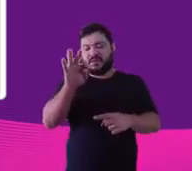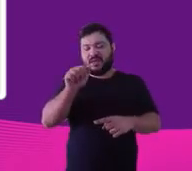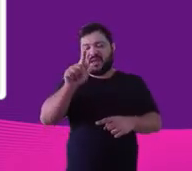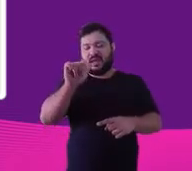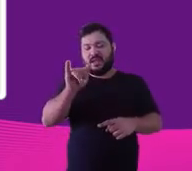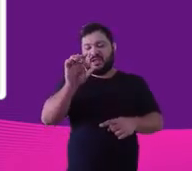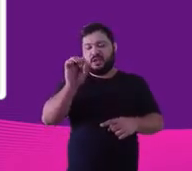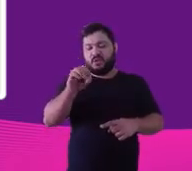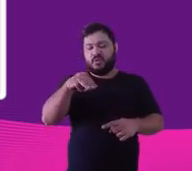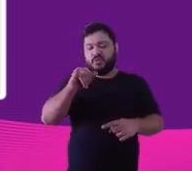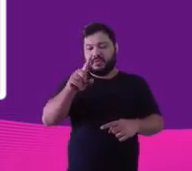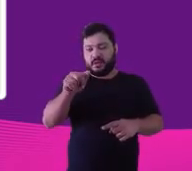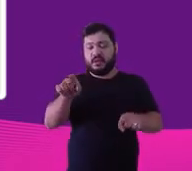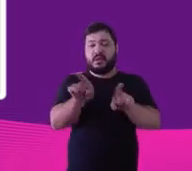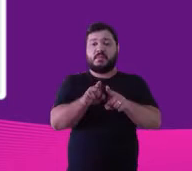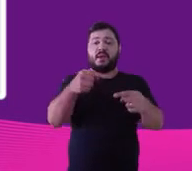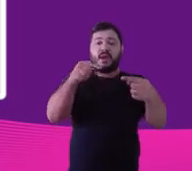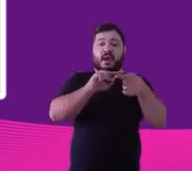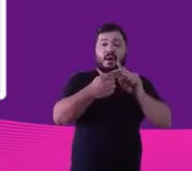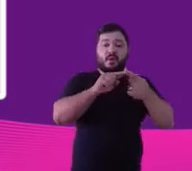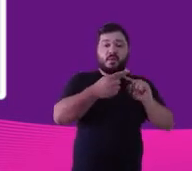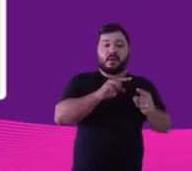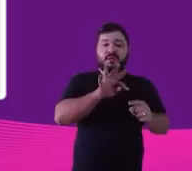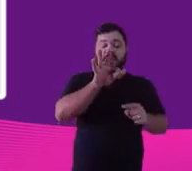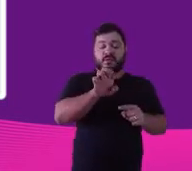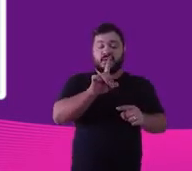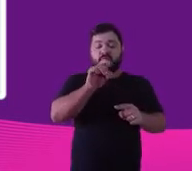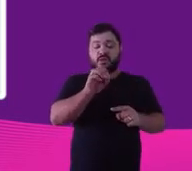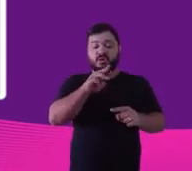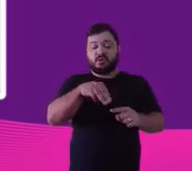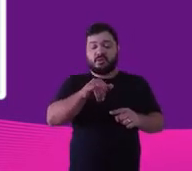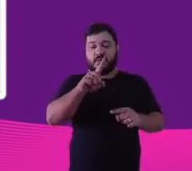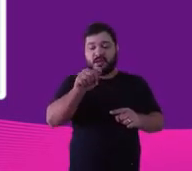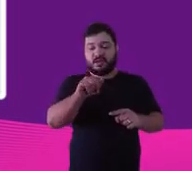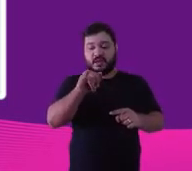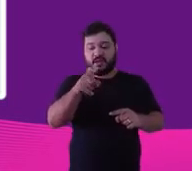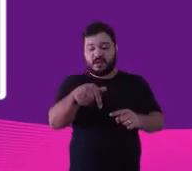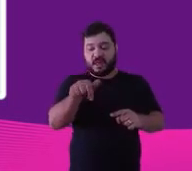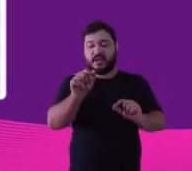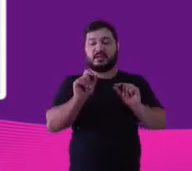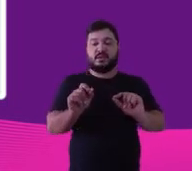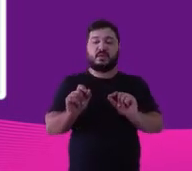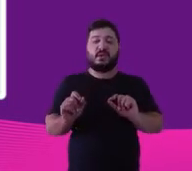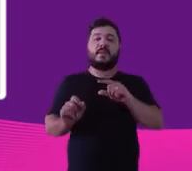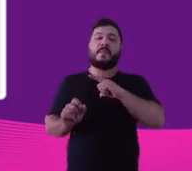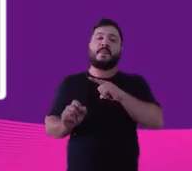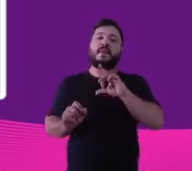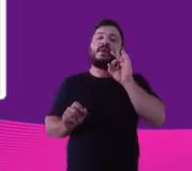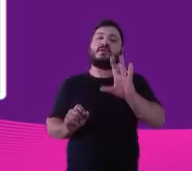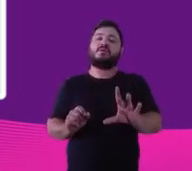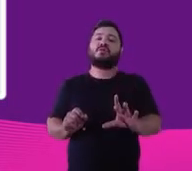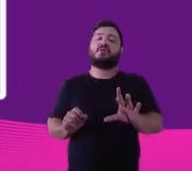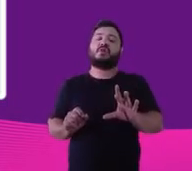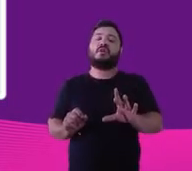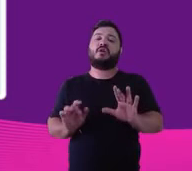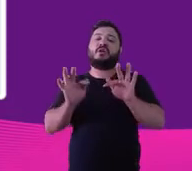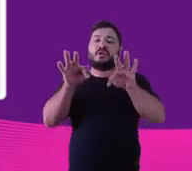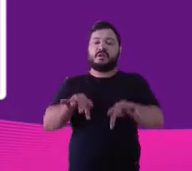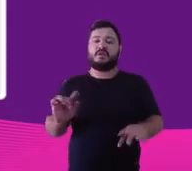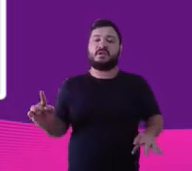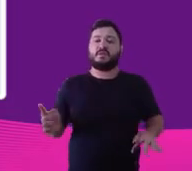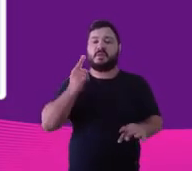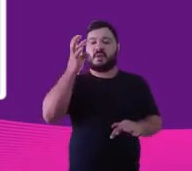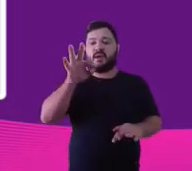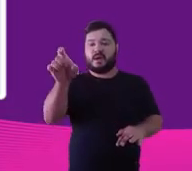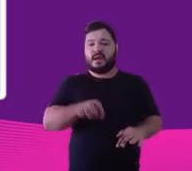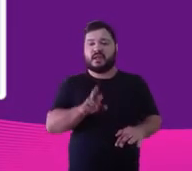decson entender e a combinação bortezomib se consegue subir dessa considerando é apenas como desfecho primário a